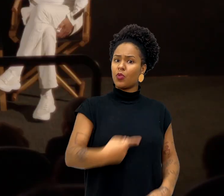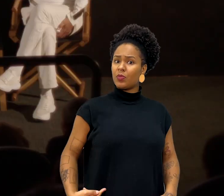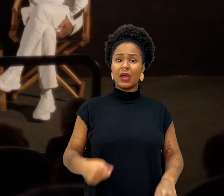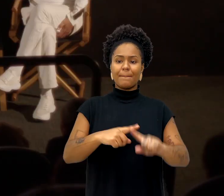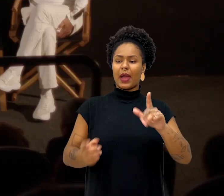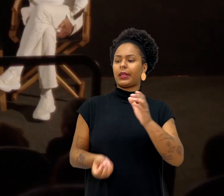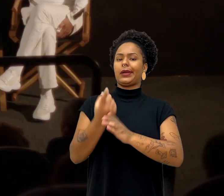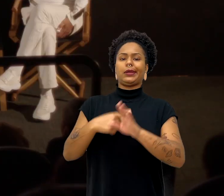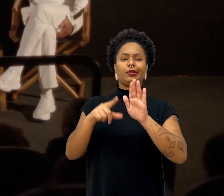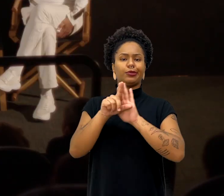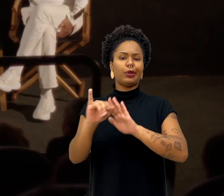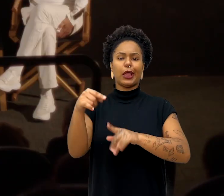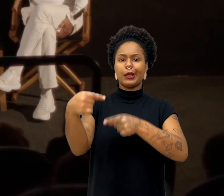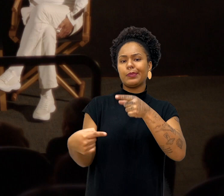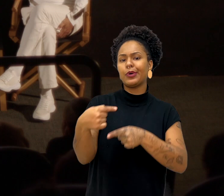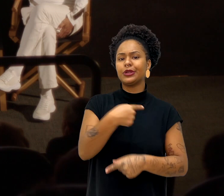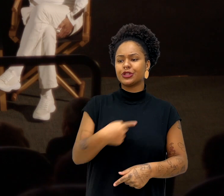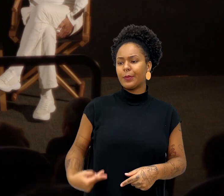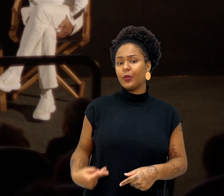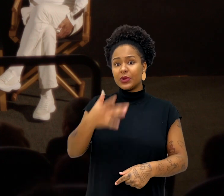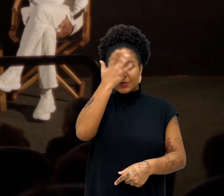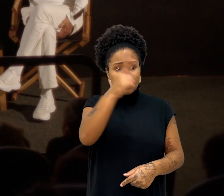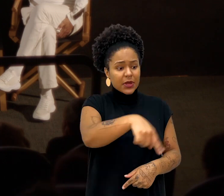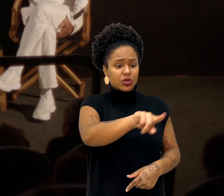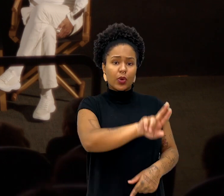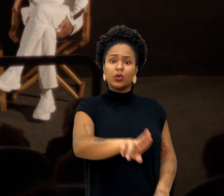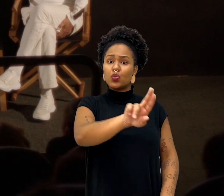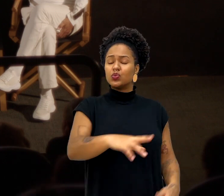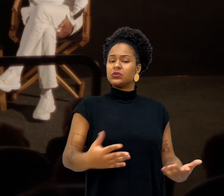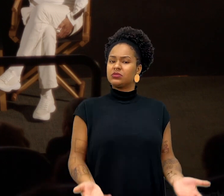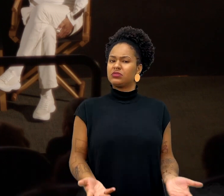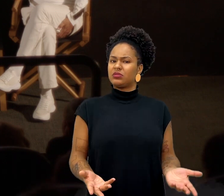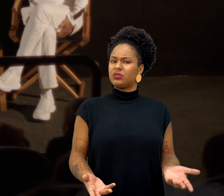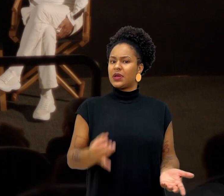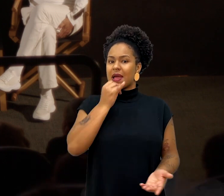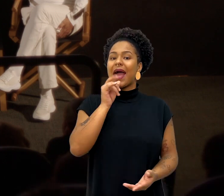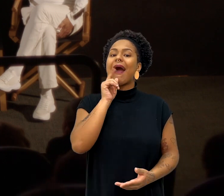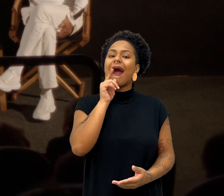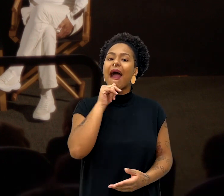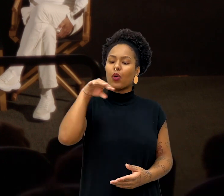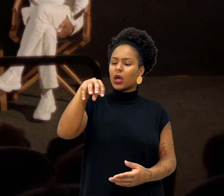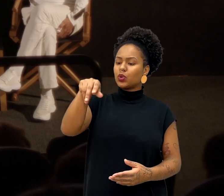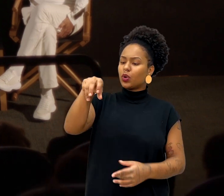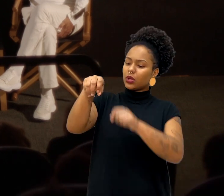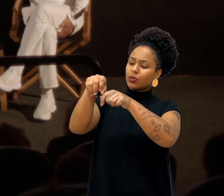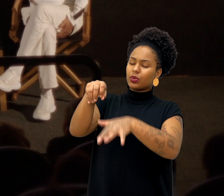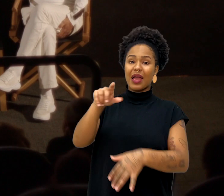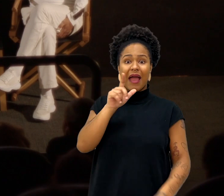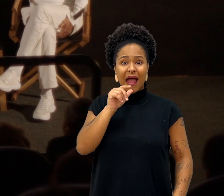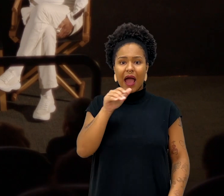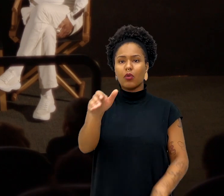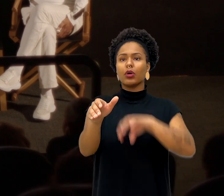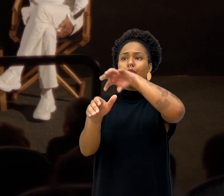públicas para aqueles que vivenciam tudo isso. Uma escola pública, por exemplo, água da torneira. Beber